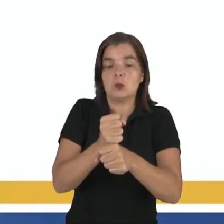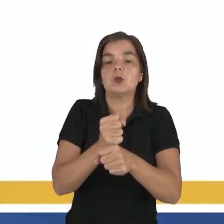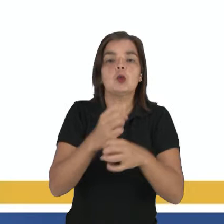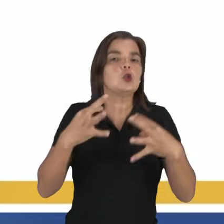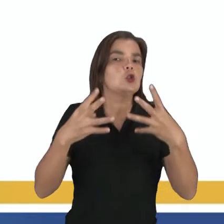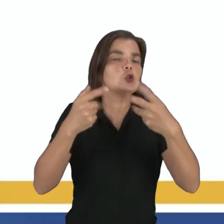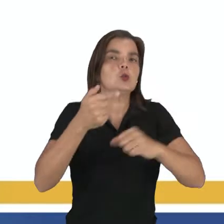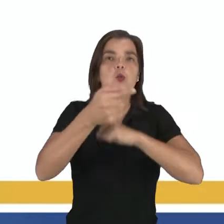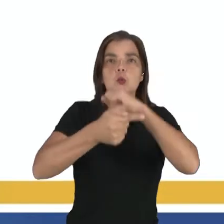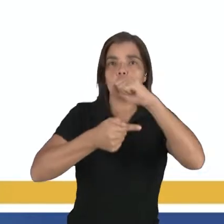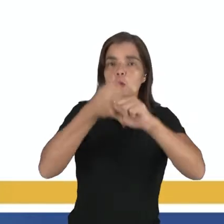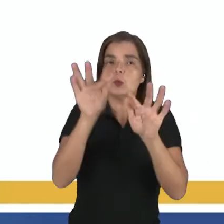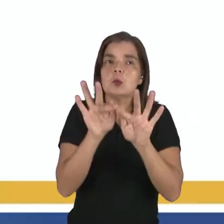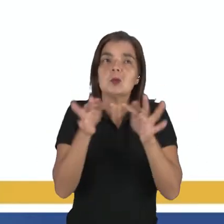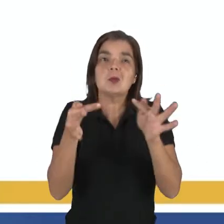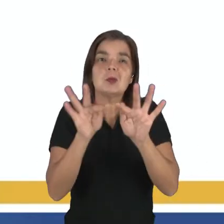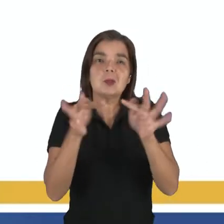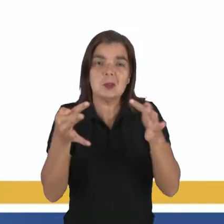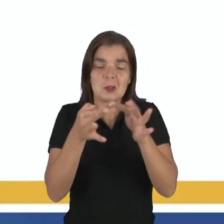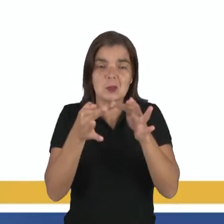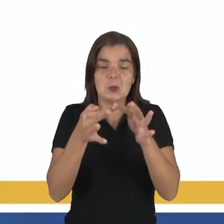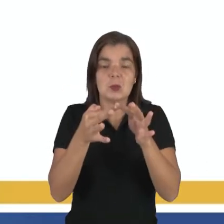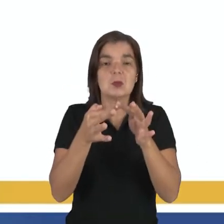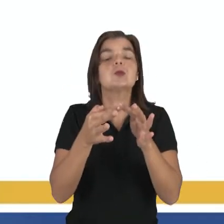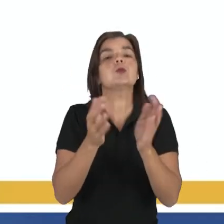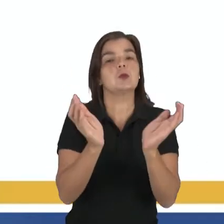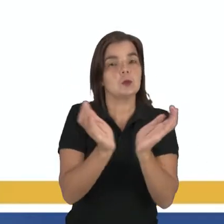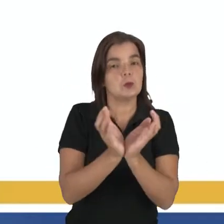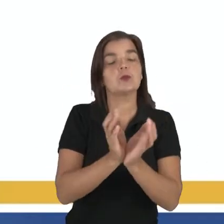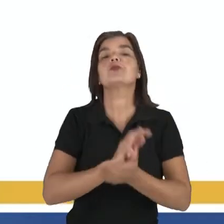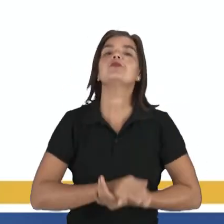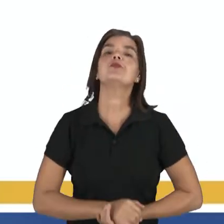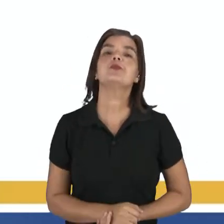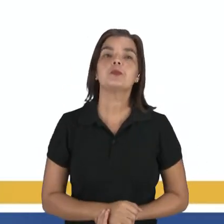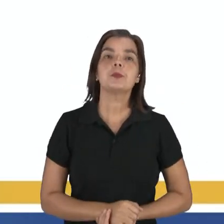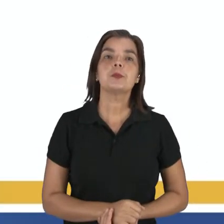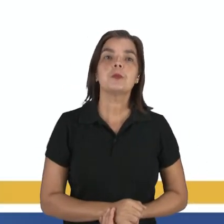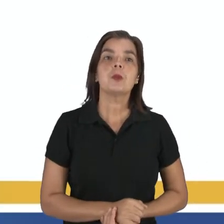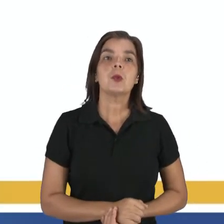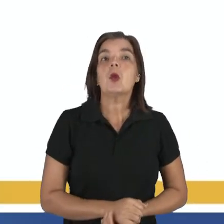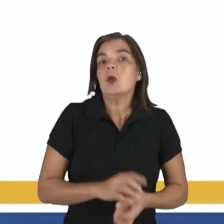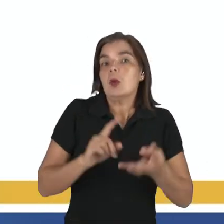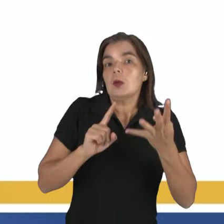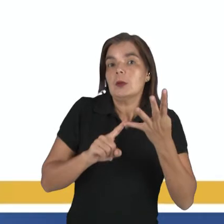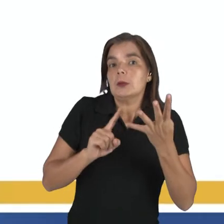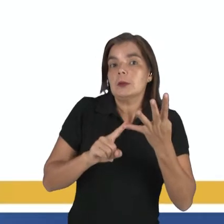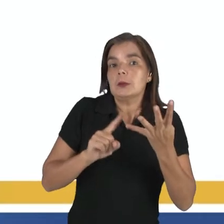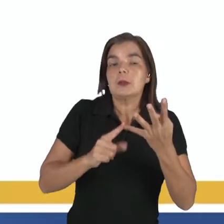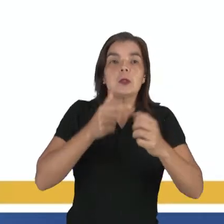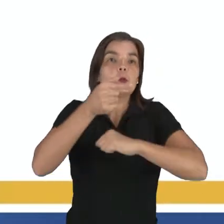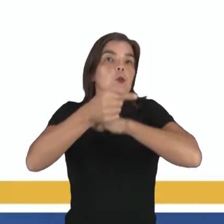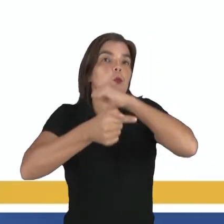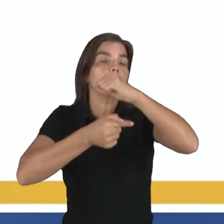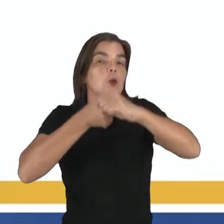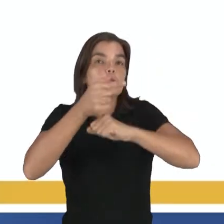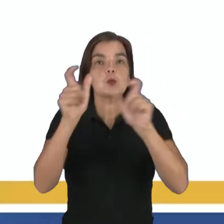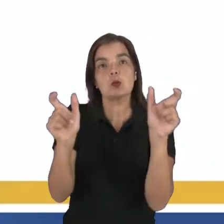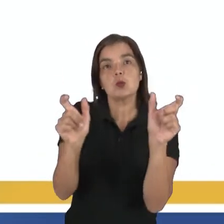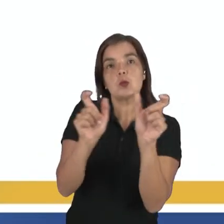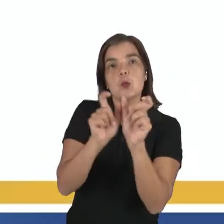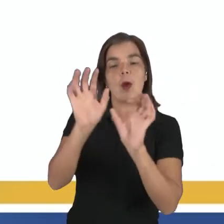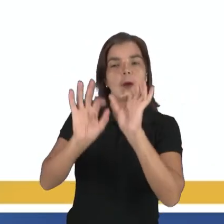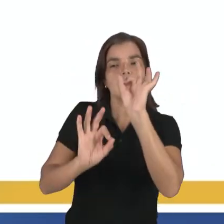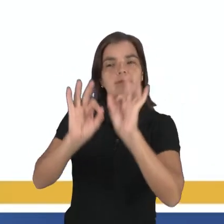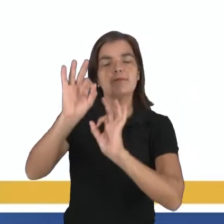massas de todos os átomos simples, que são os componentes, ok? E o quarto postulado é: os